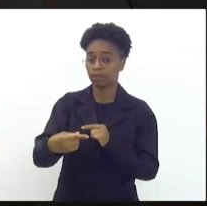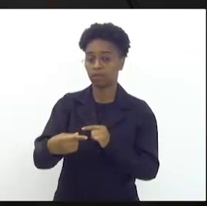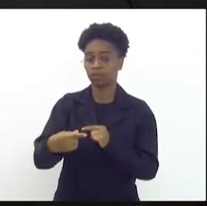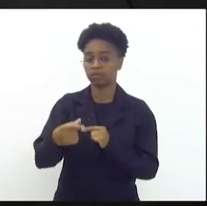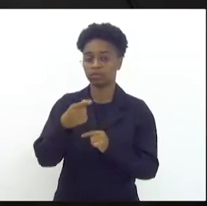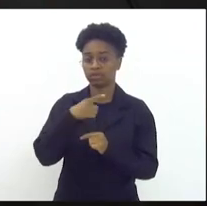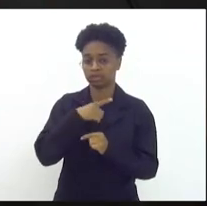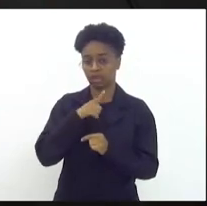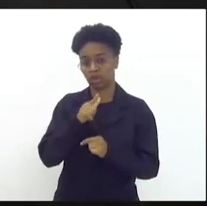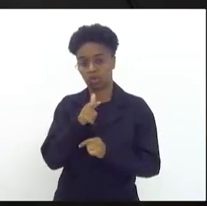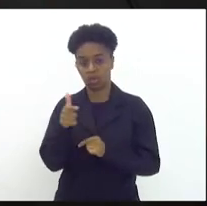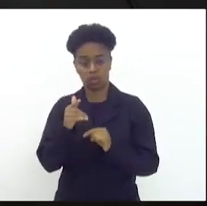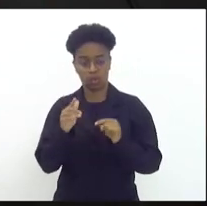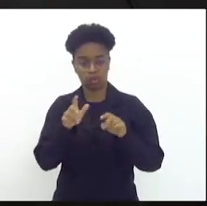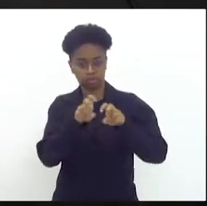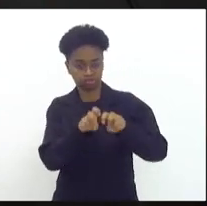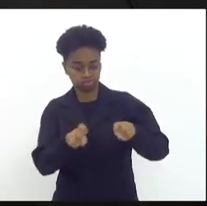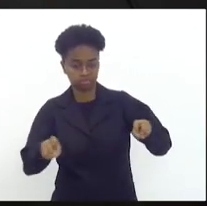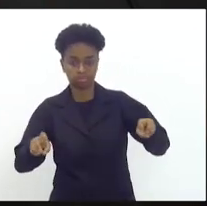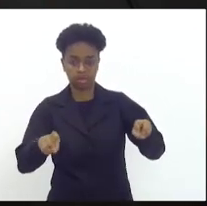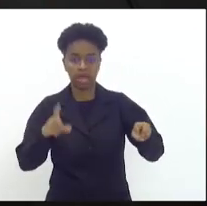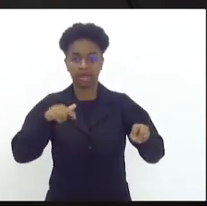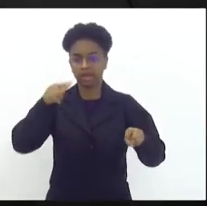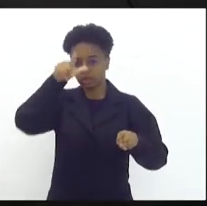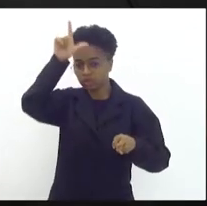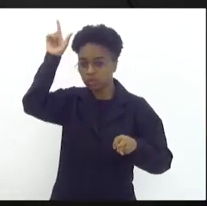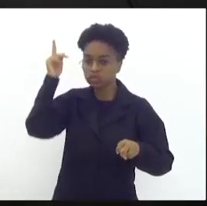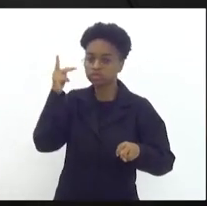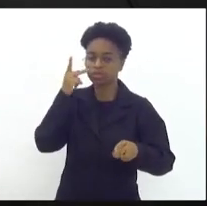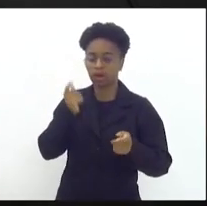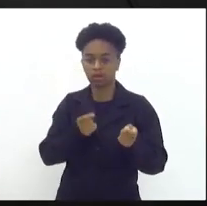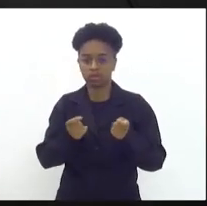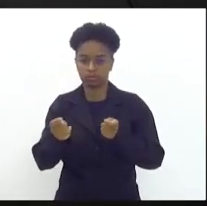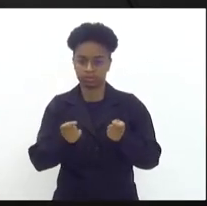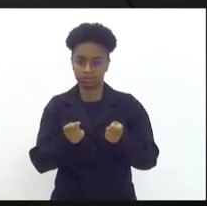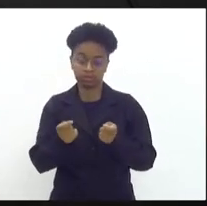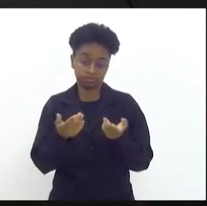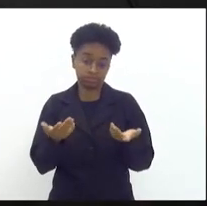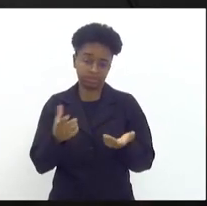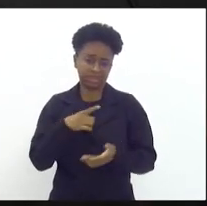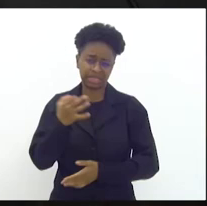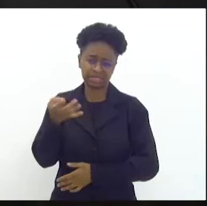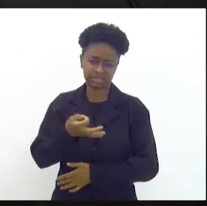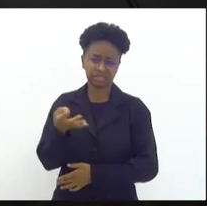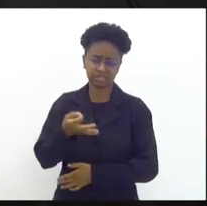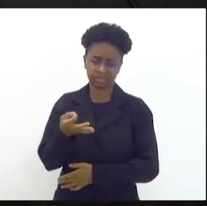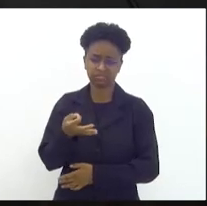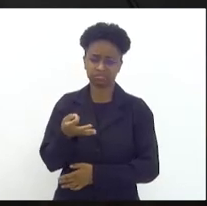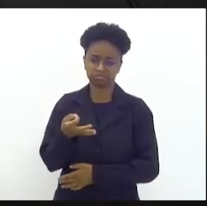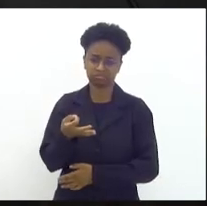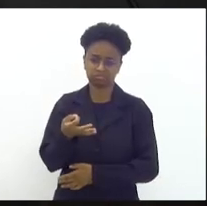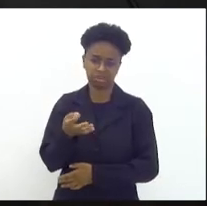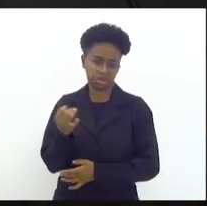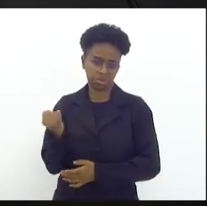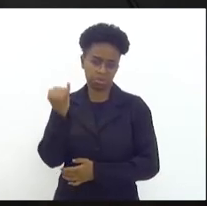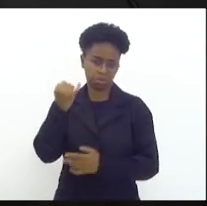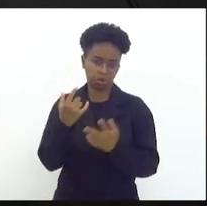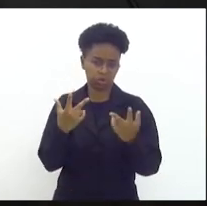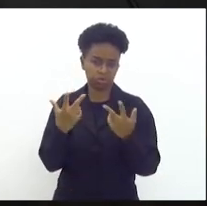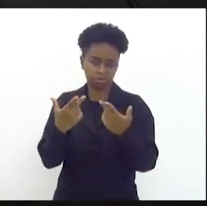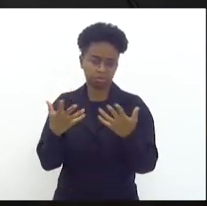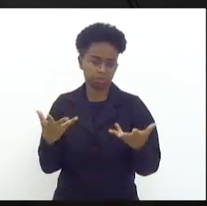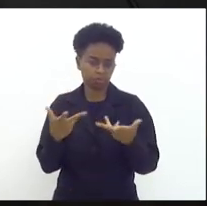o outro painel que o Deputado Luiz Paulo é o moderador né com certeza vai ser tão rico como